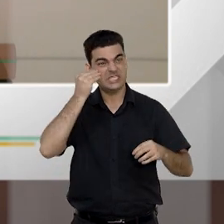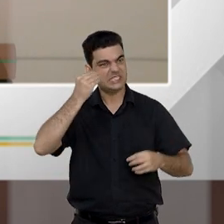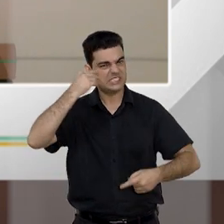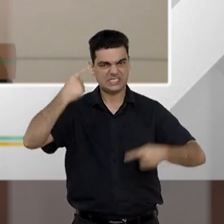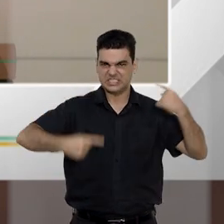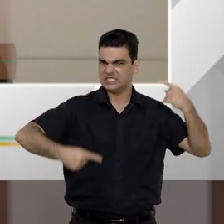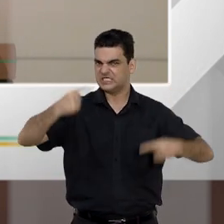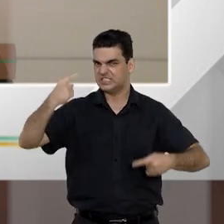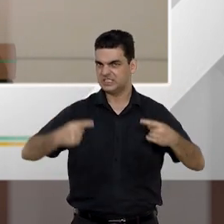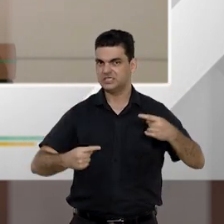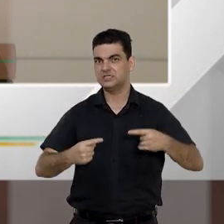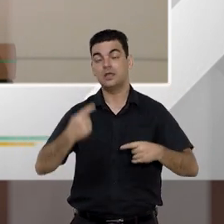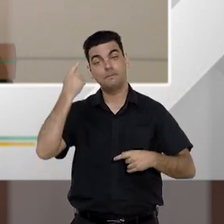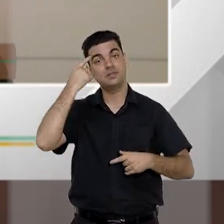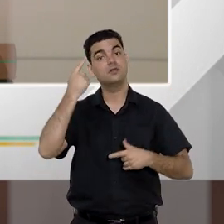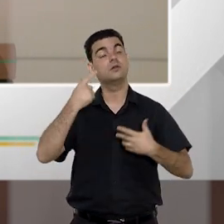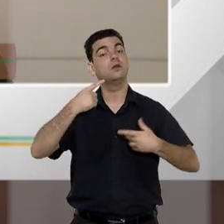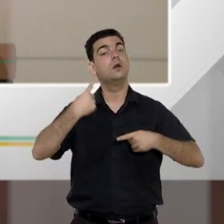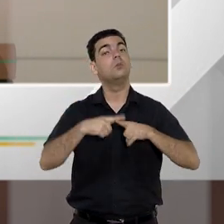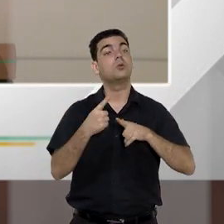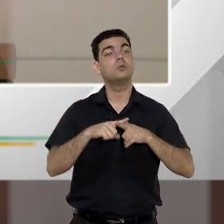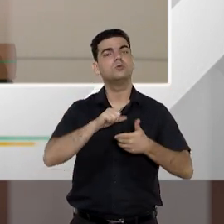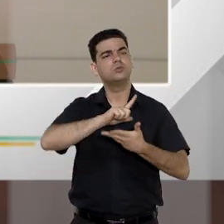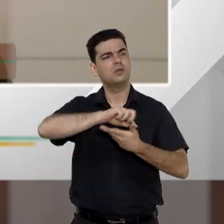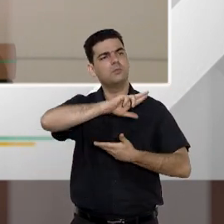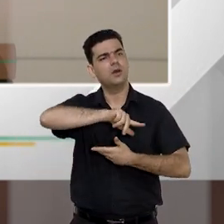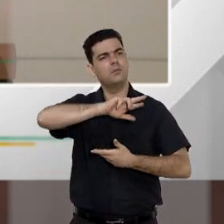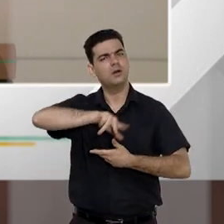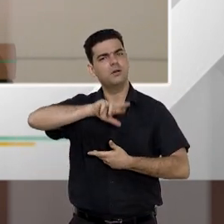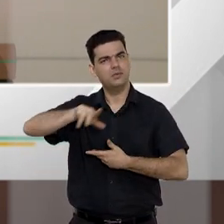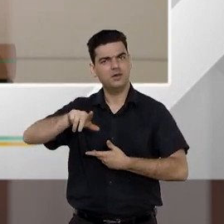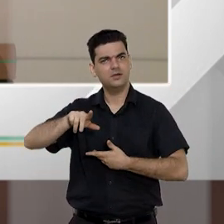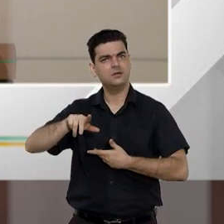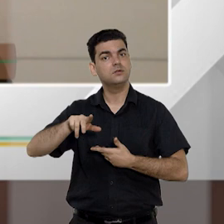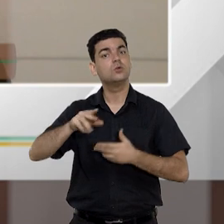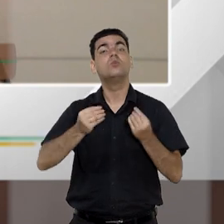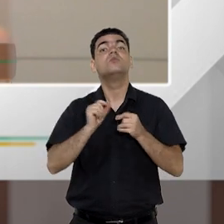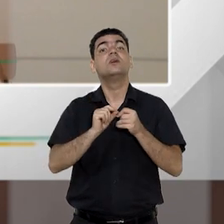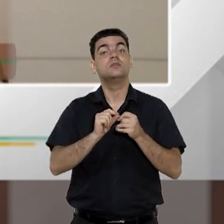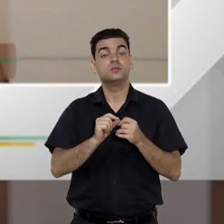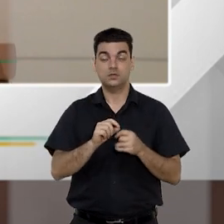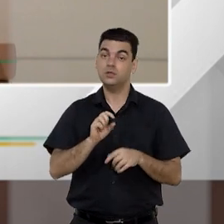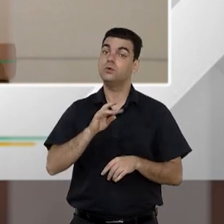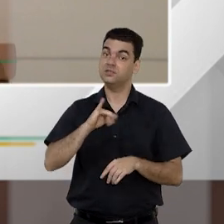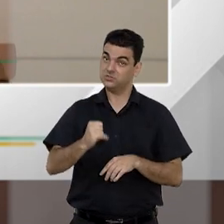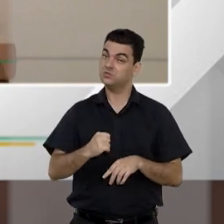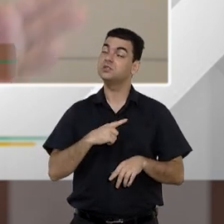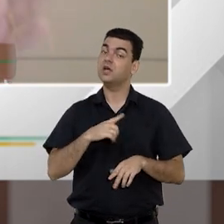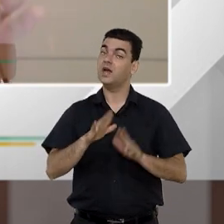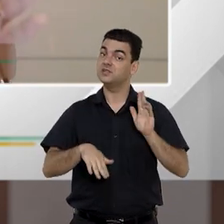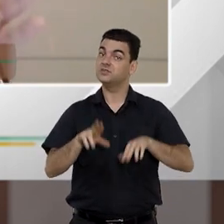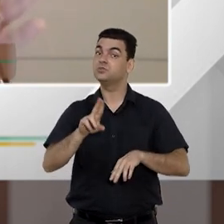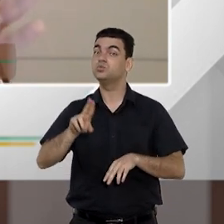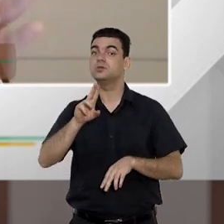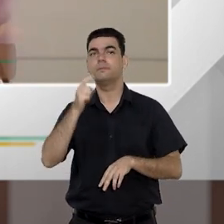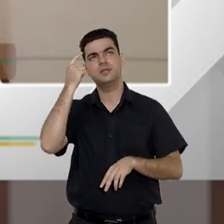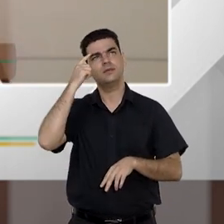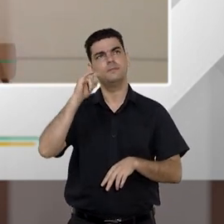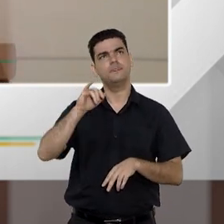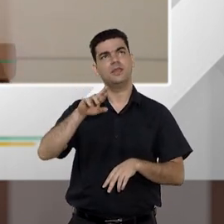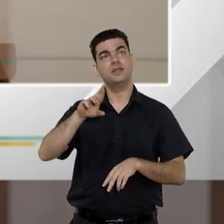festejada obra justamente com esse tema, incidente de resolução de demandas repetitivas. E também já temos decisão do STJ nesse